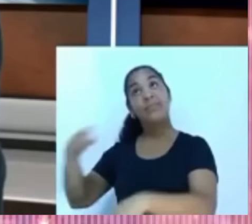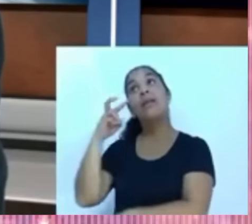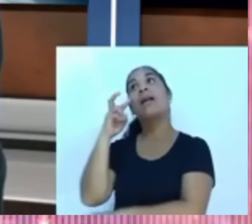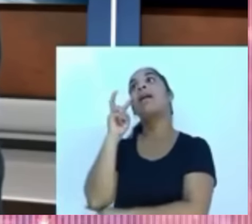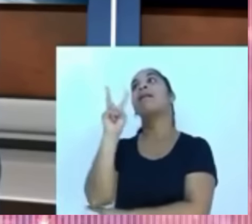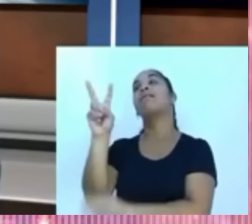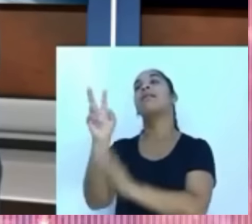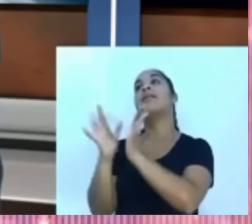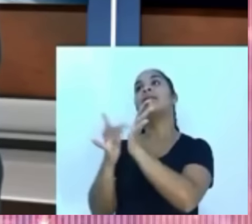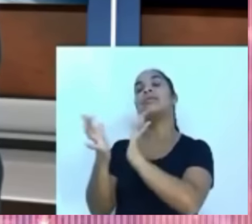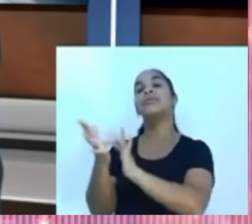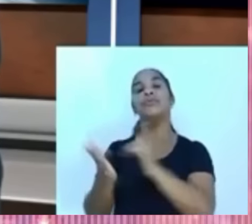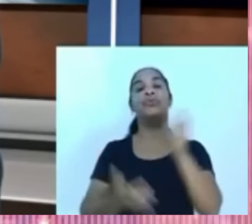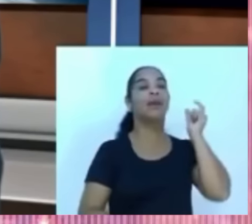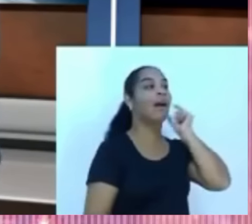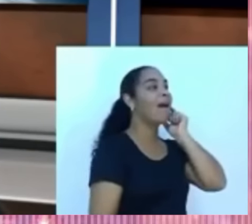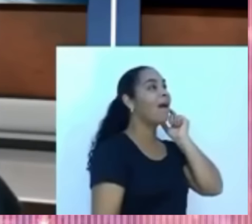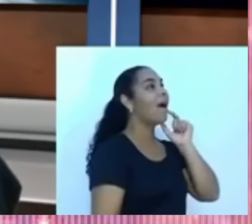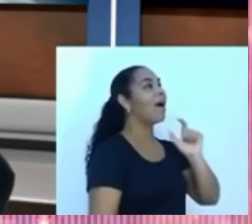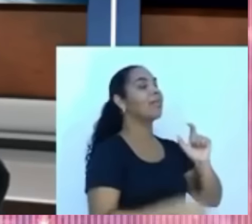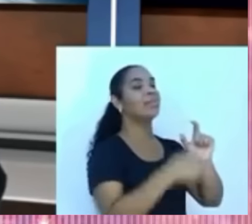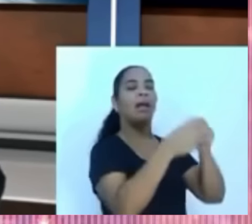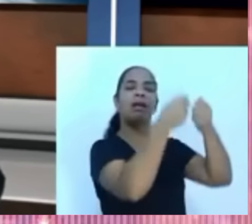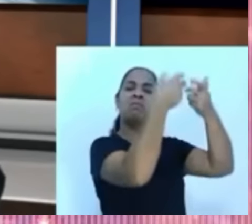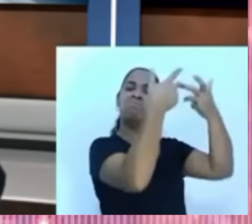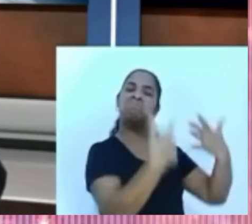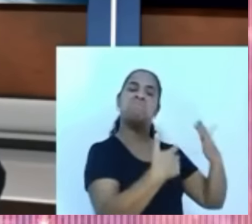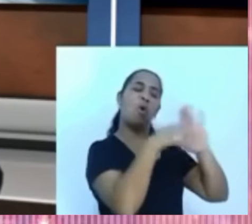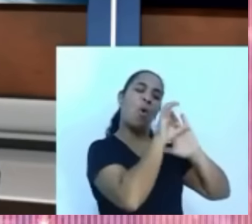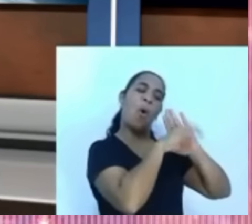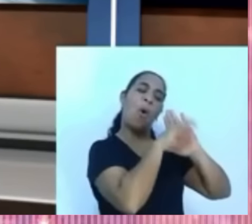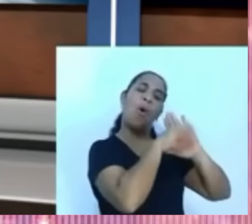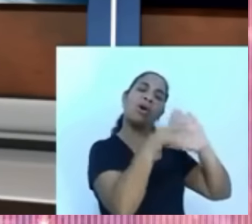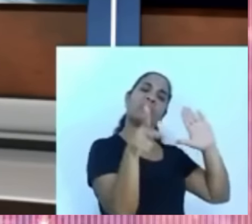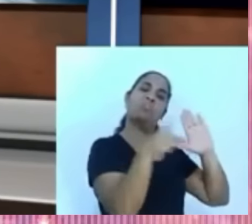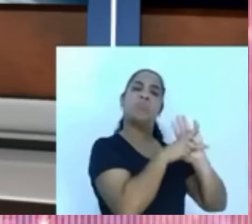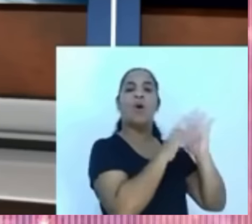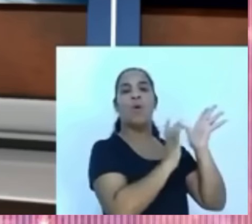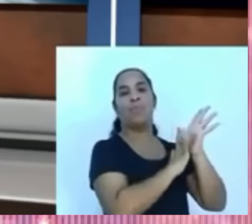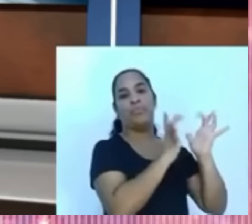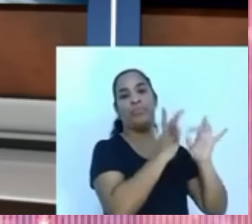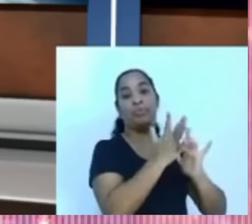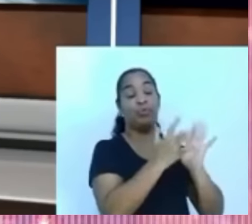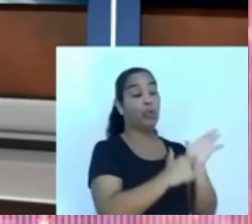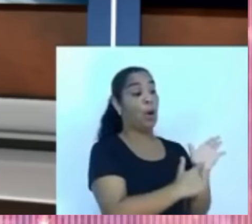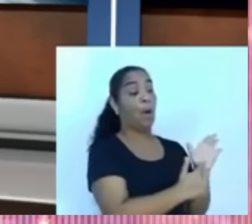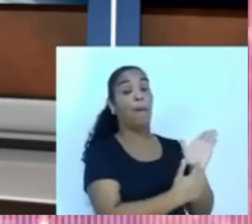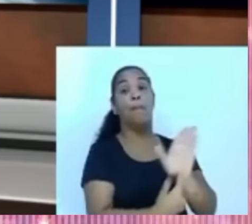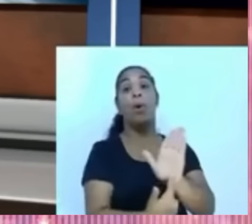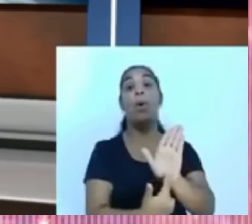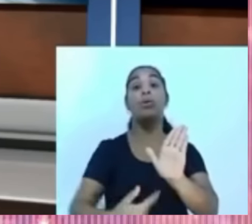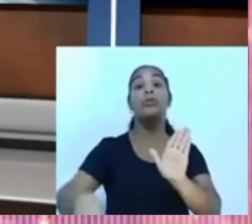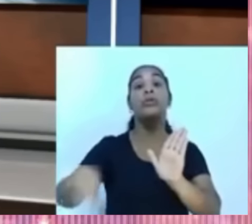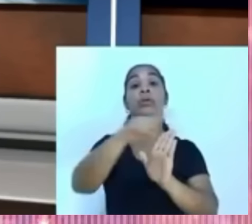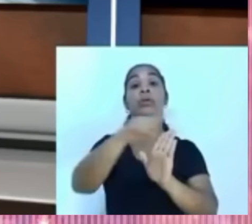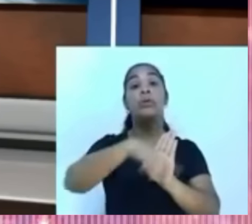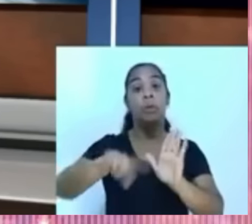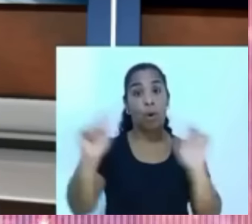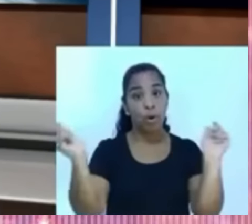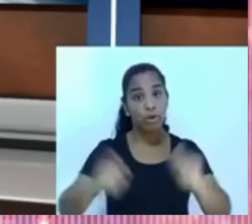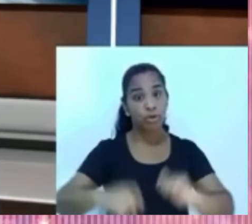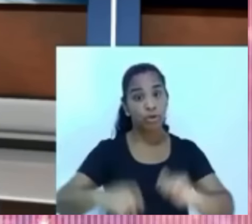Kardec define Jesus e apresenta que cada um de nós pode t-lo como seu anjo